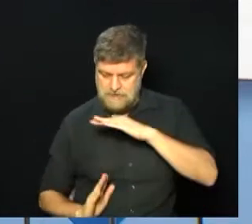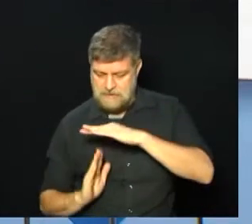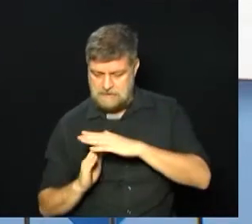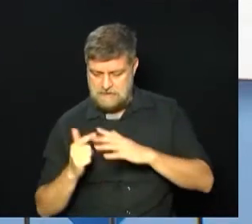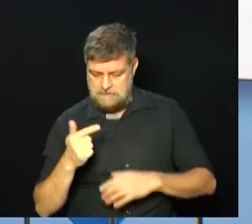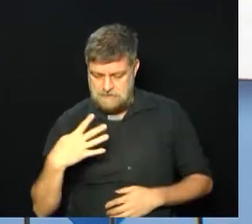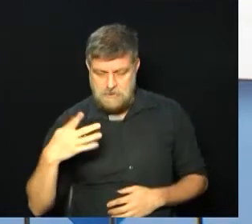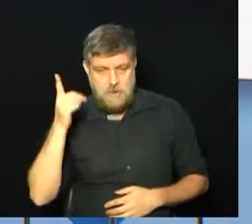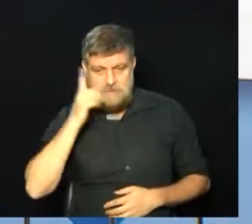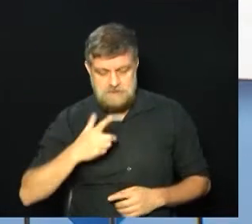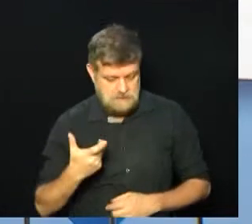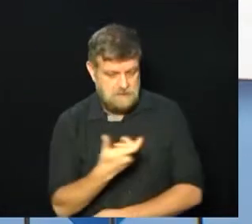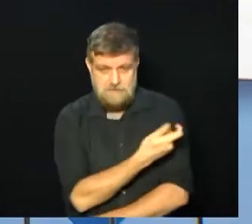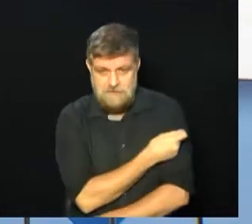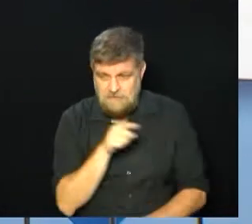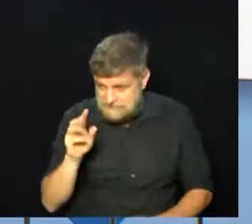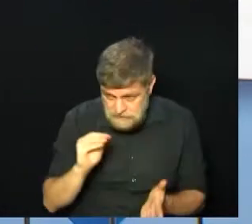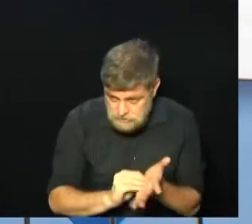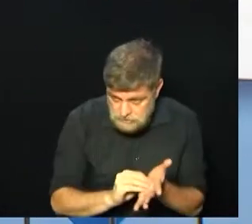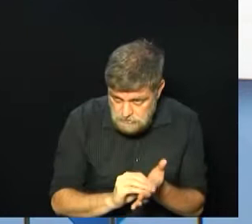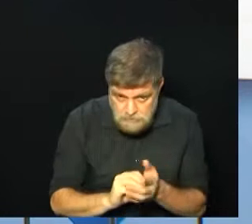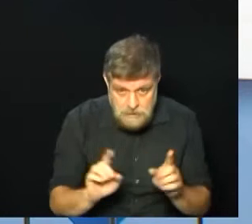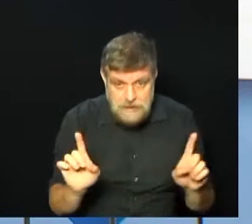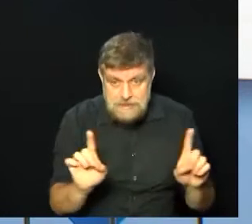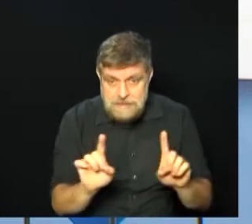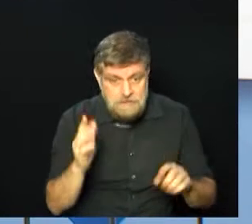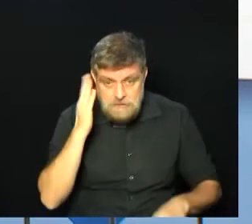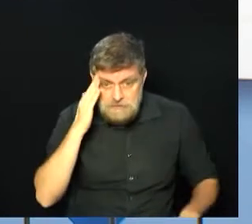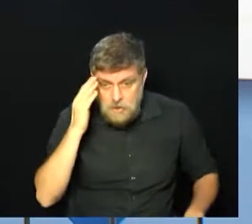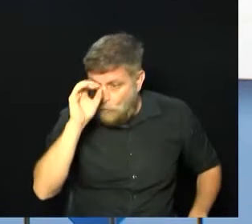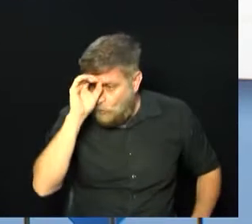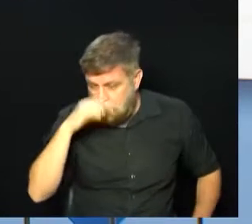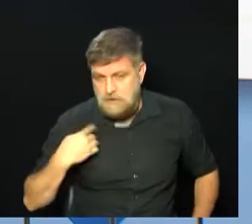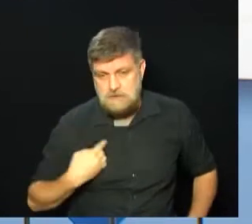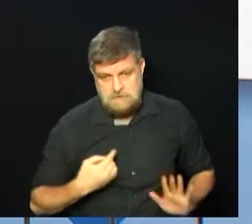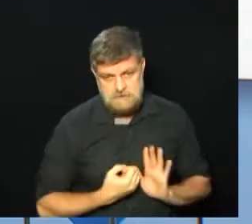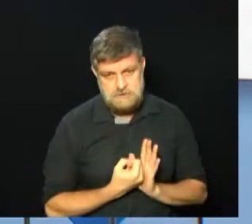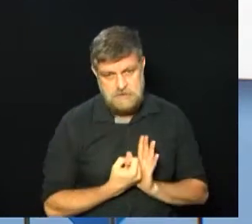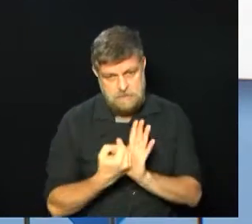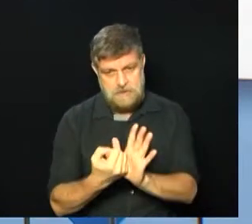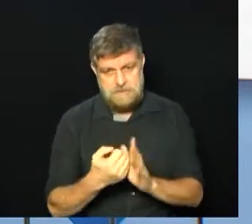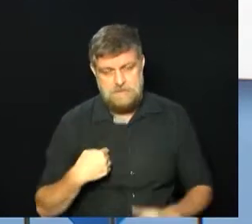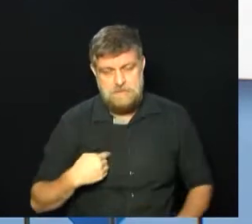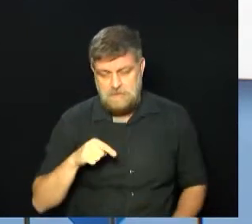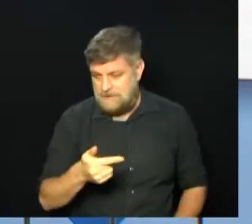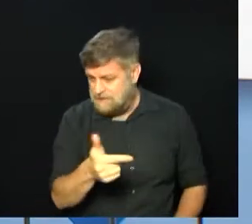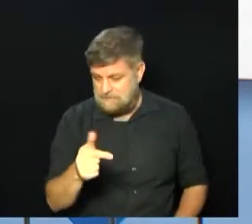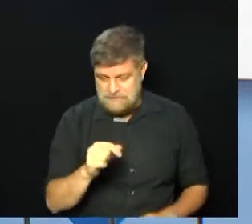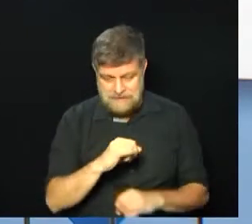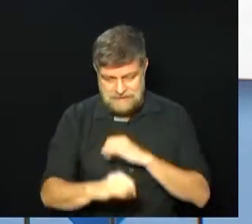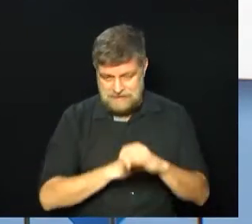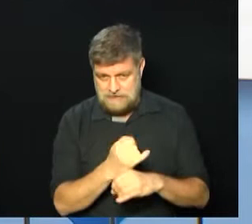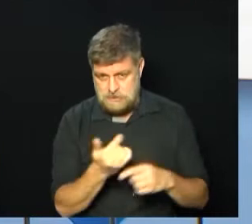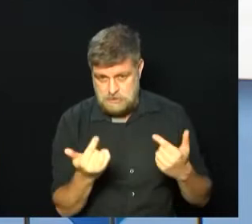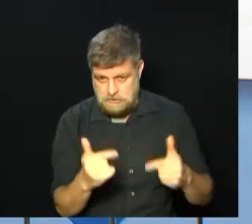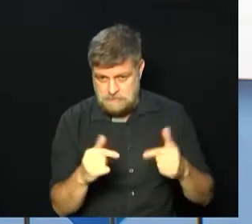possam se vacinar você não agendou ainda não sabe como agendar a gente vai ter e se você não tem acesso a internet